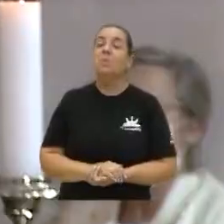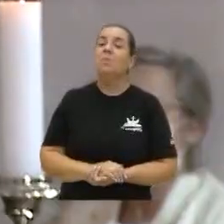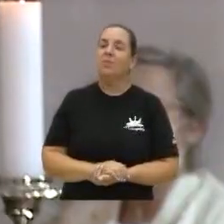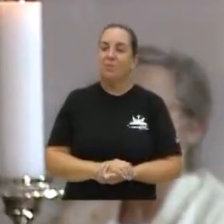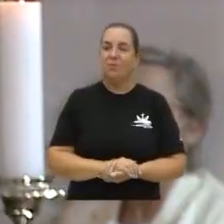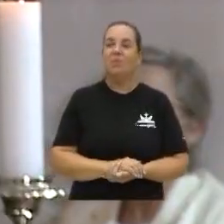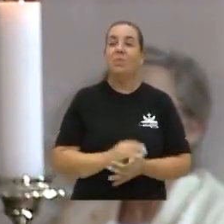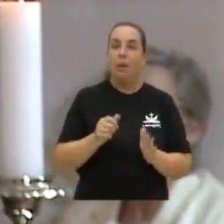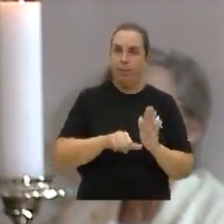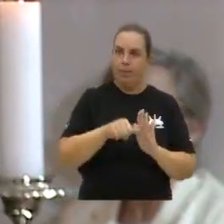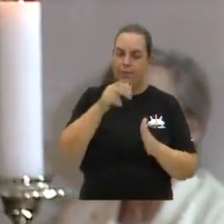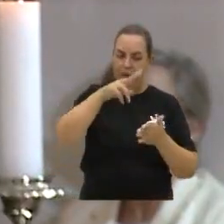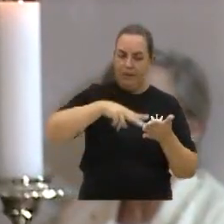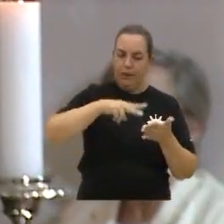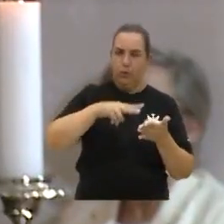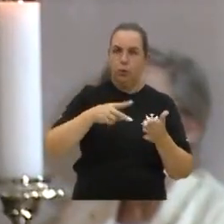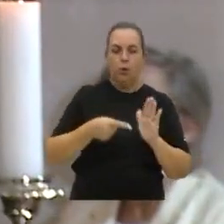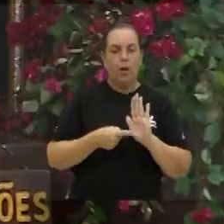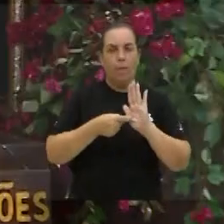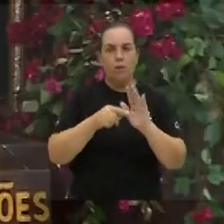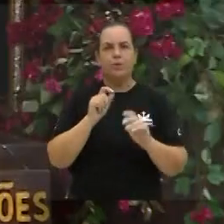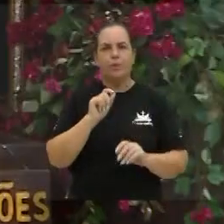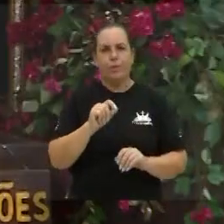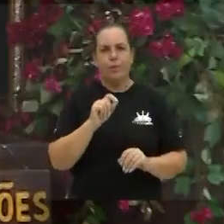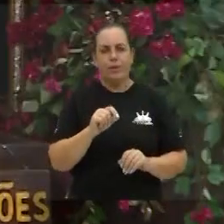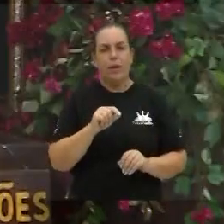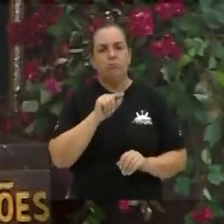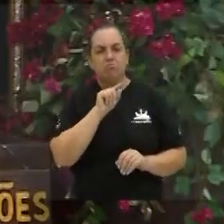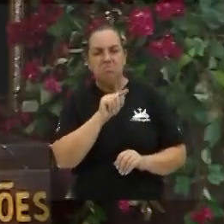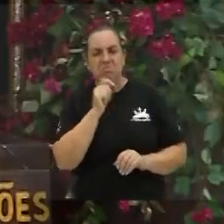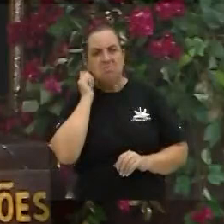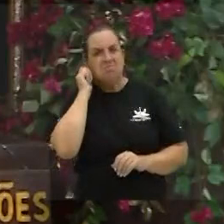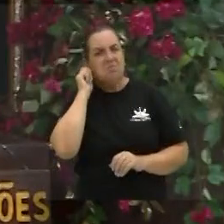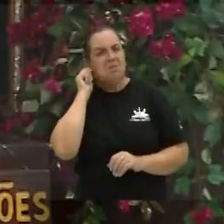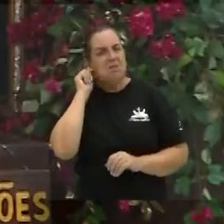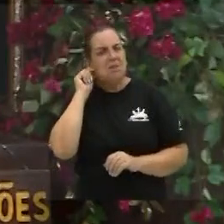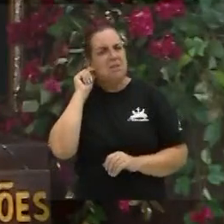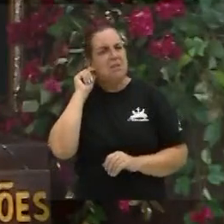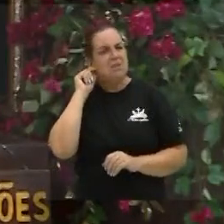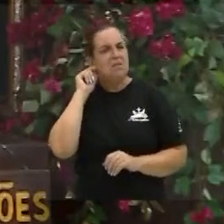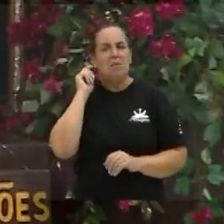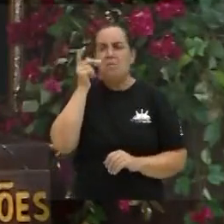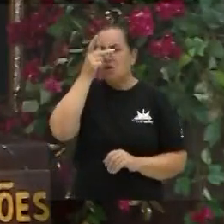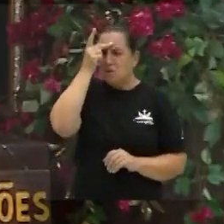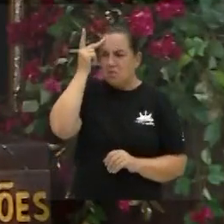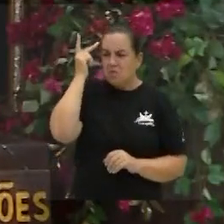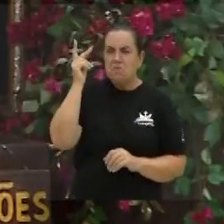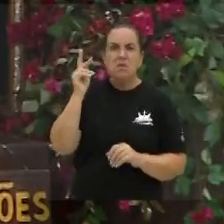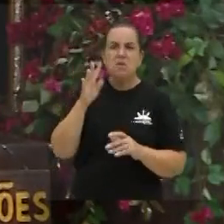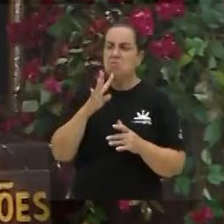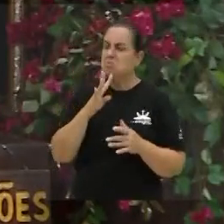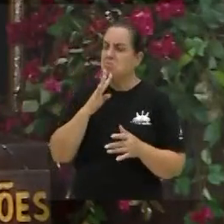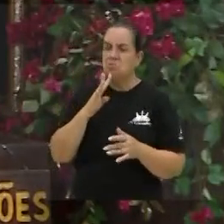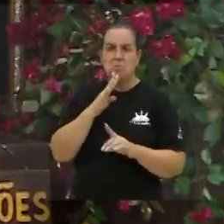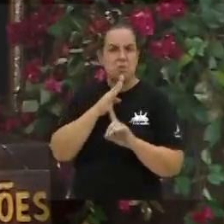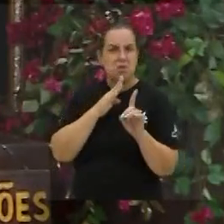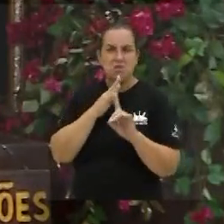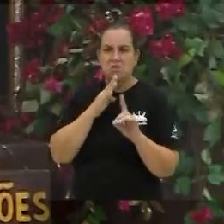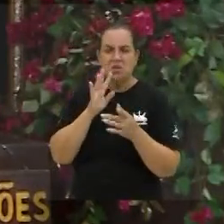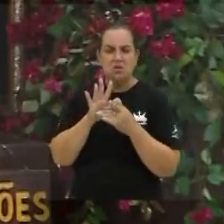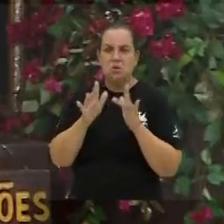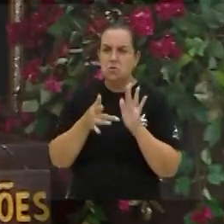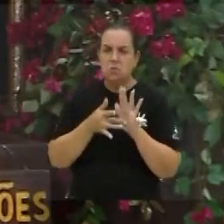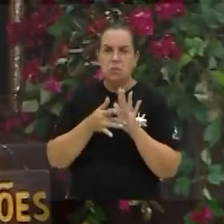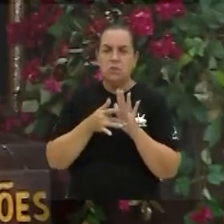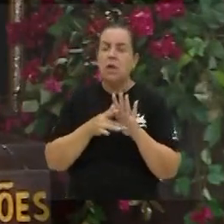leitura mostra exatamente aqueles que não conheceram Jesus, que não conheceram